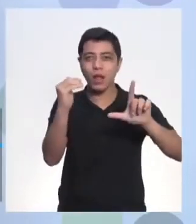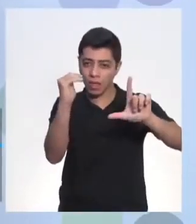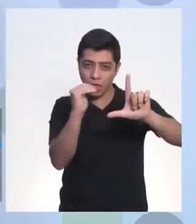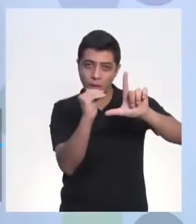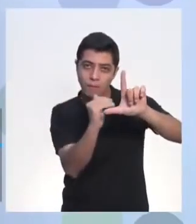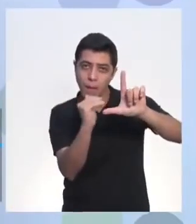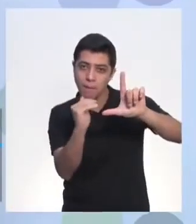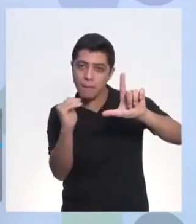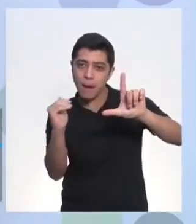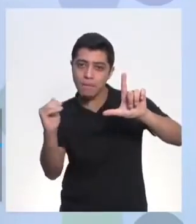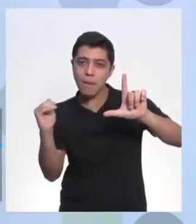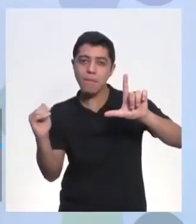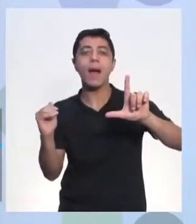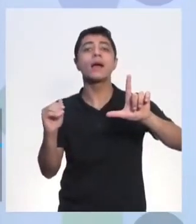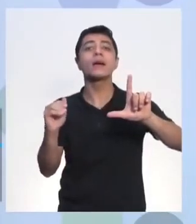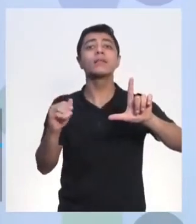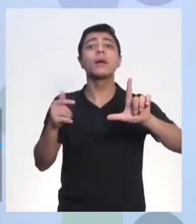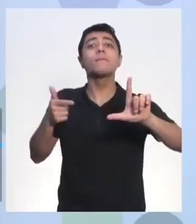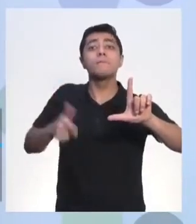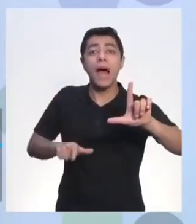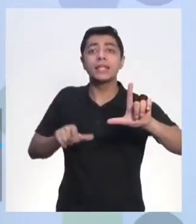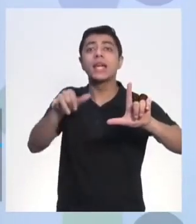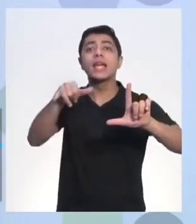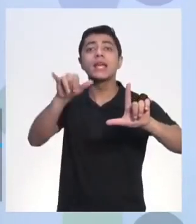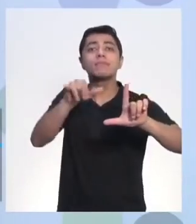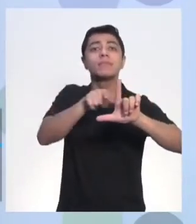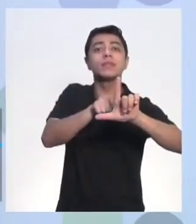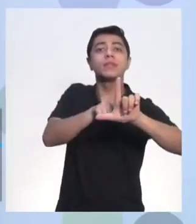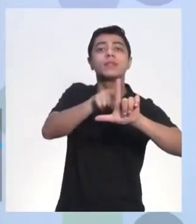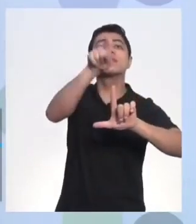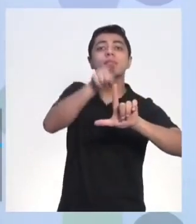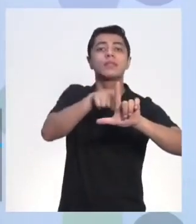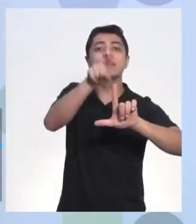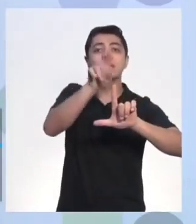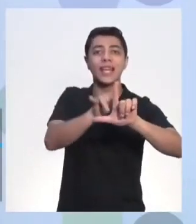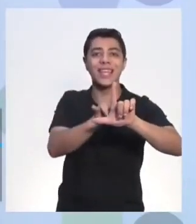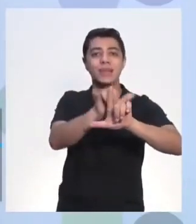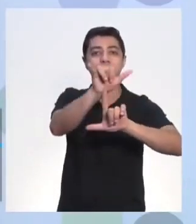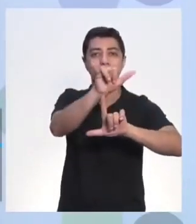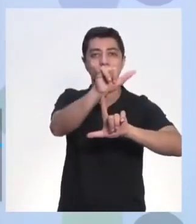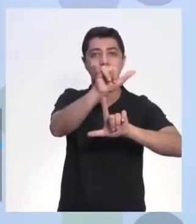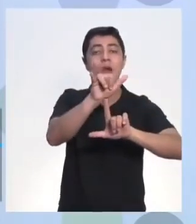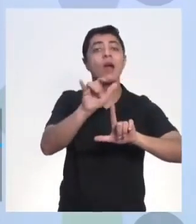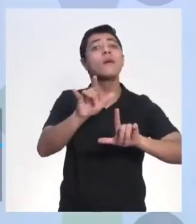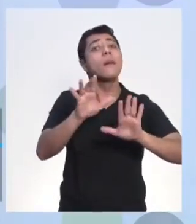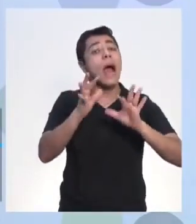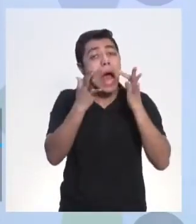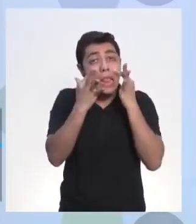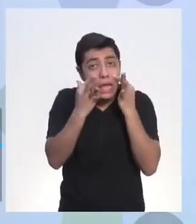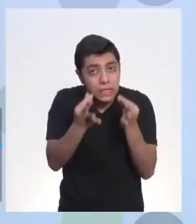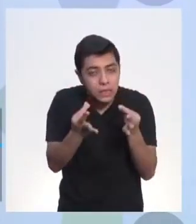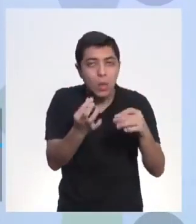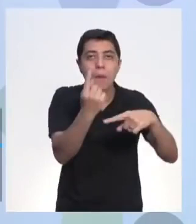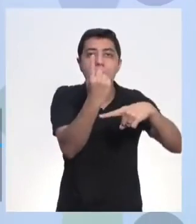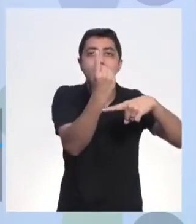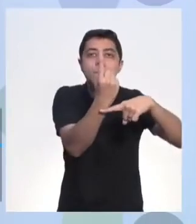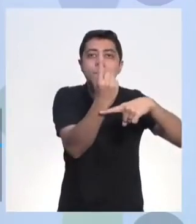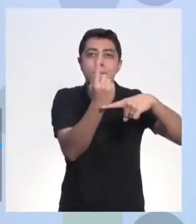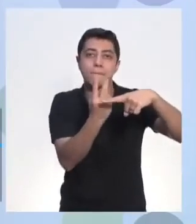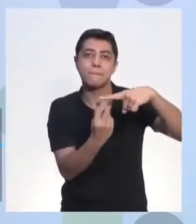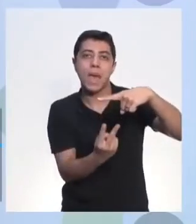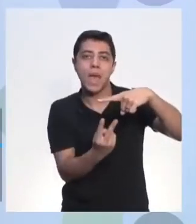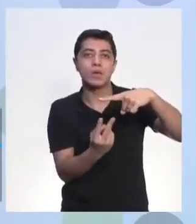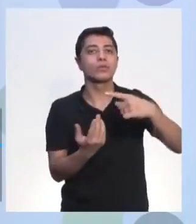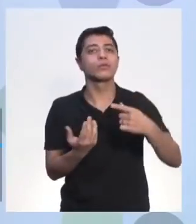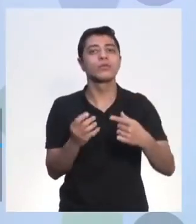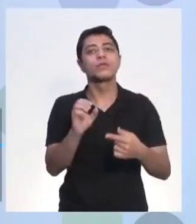esses quebradinhos, os decimais, são no pedaço entre 0 e 1. Você vai cortar no meio, ao meio, 1 sobre 2. E imaginando que você está cortando em